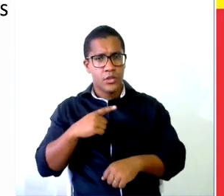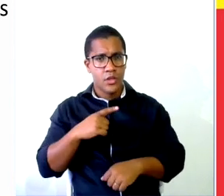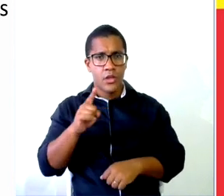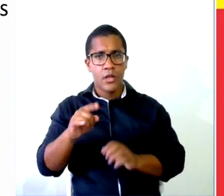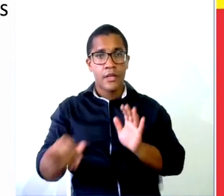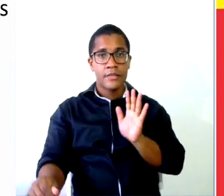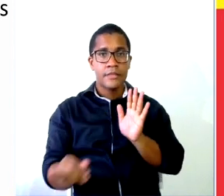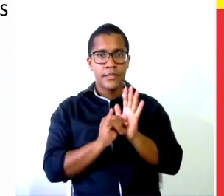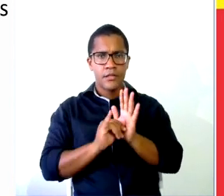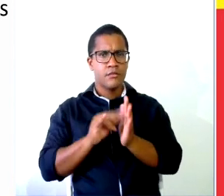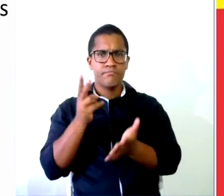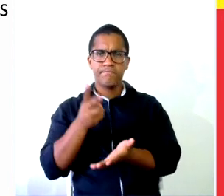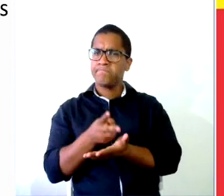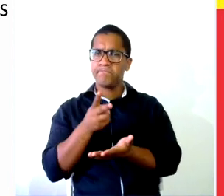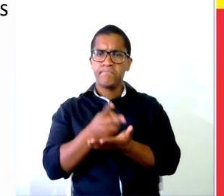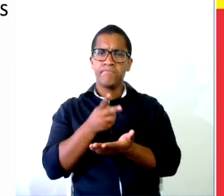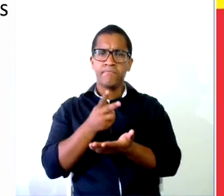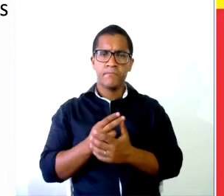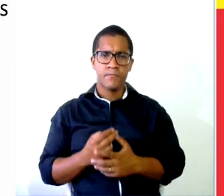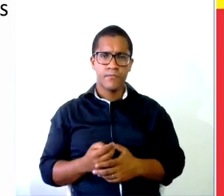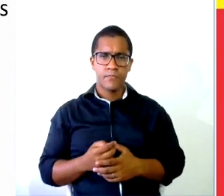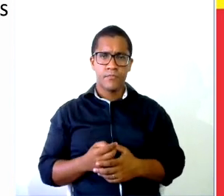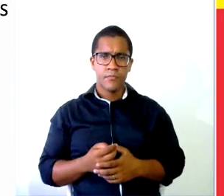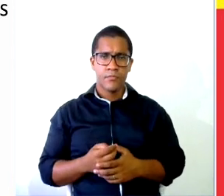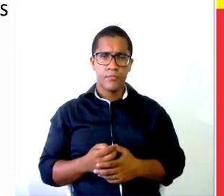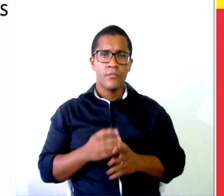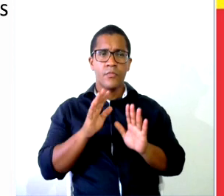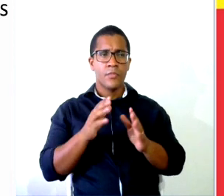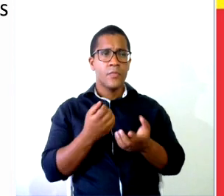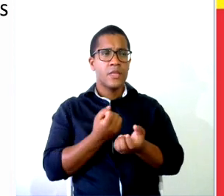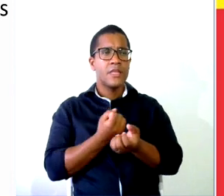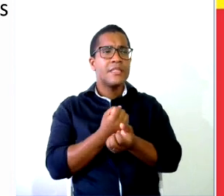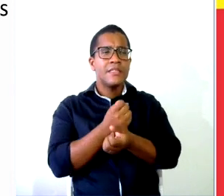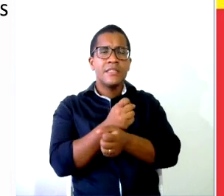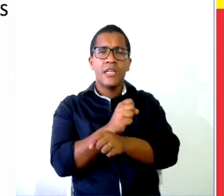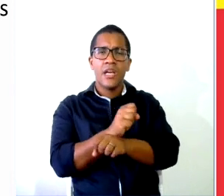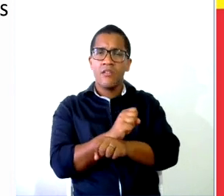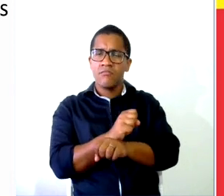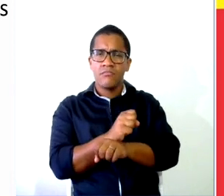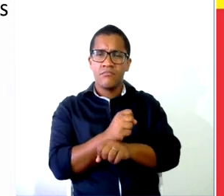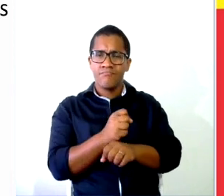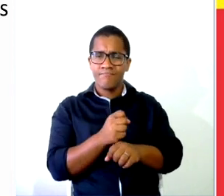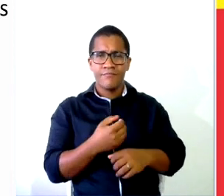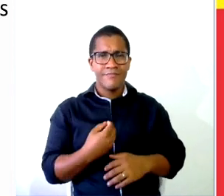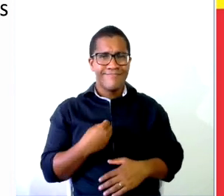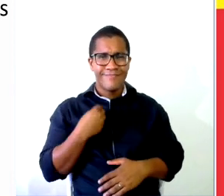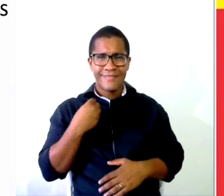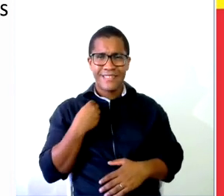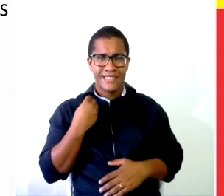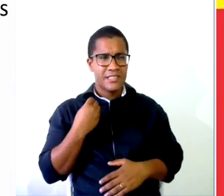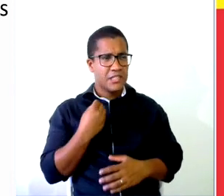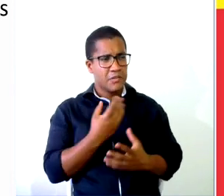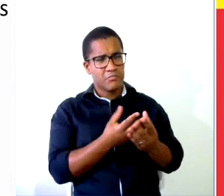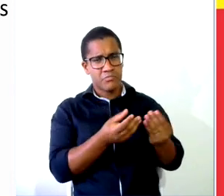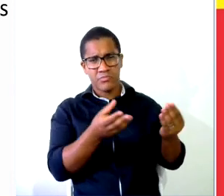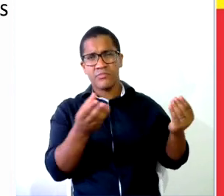mantendo suas identidades. Escravidão foi tão presente, meus prezados